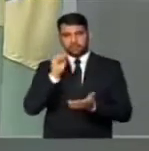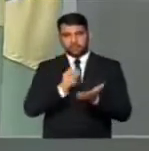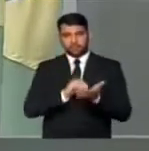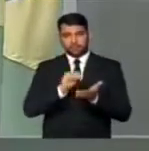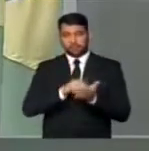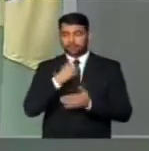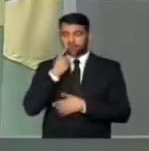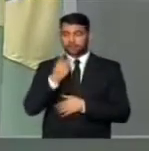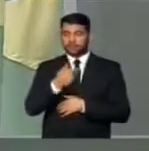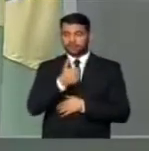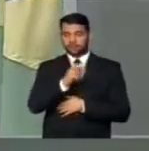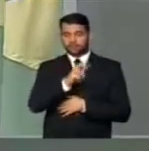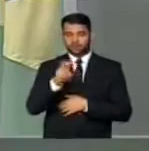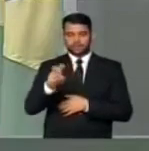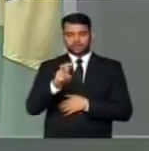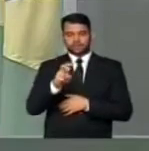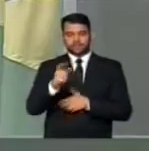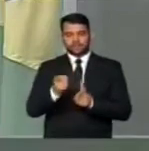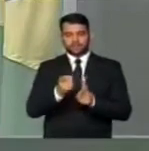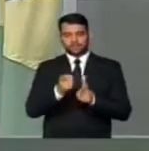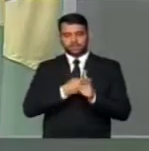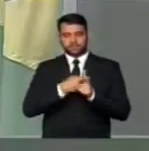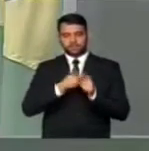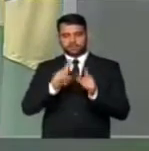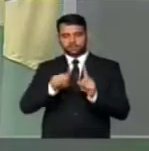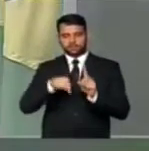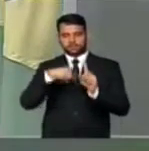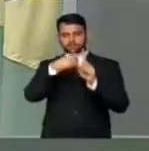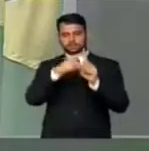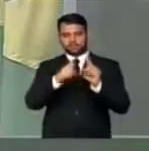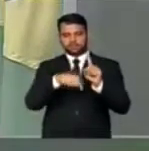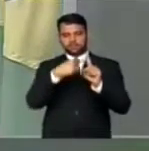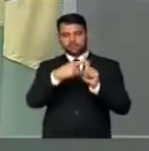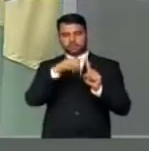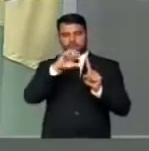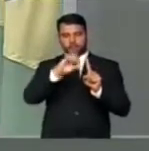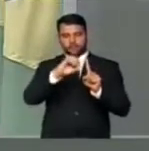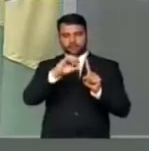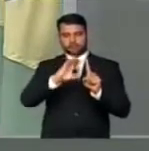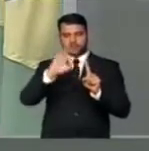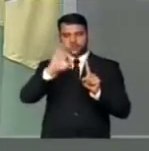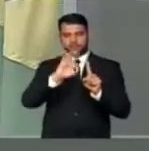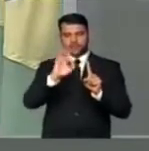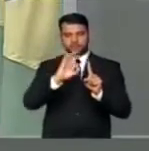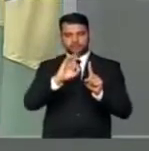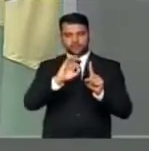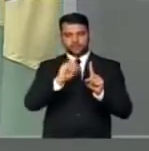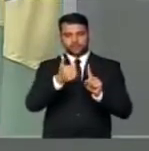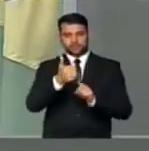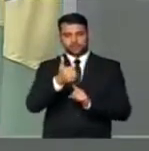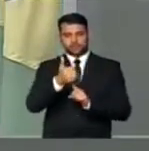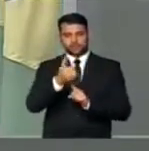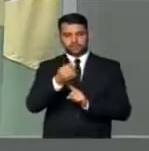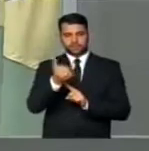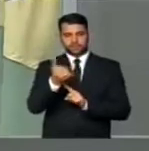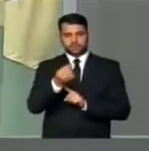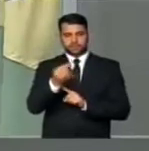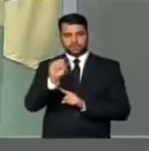dizer que em 2015 a dívida saltou 9 pontos, chegando a